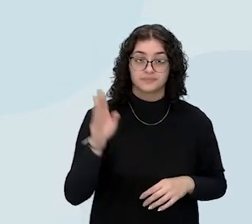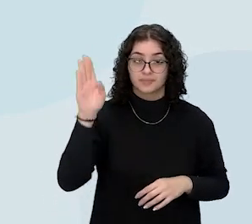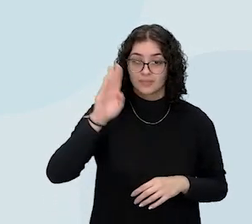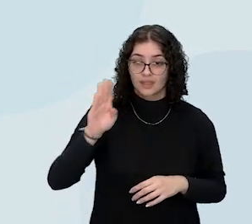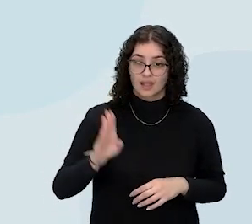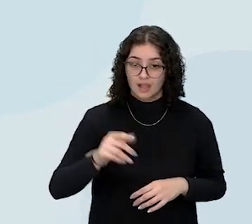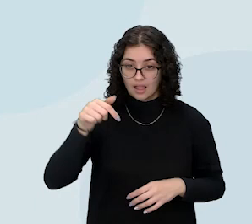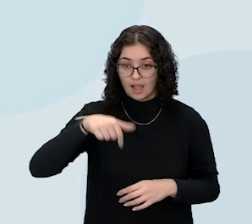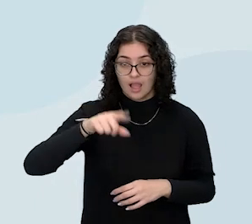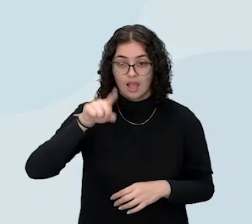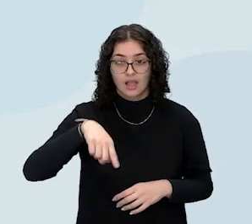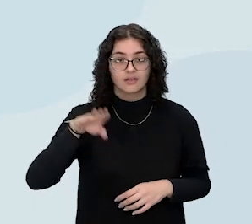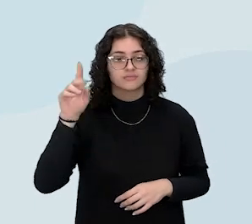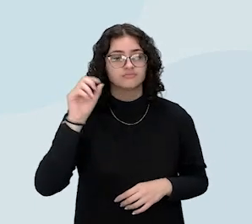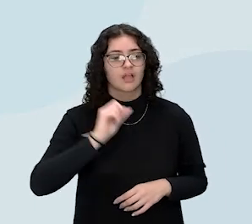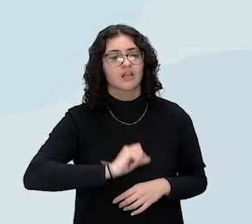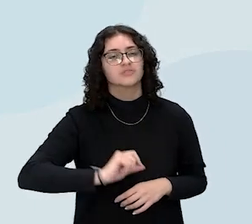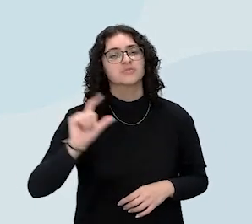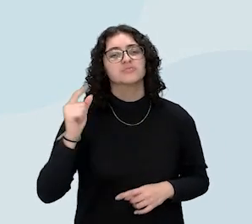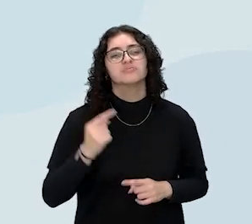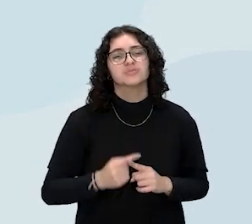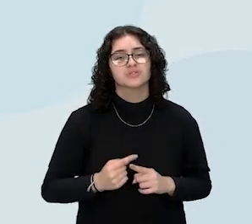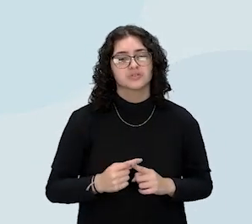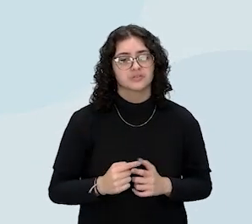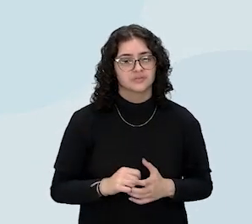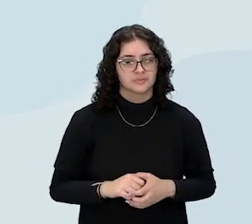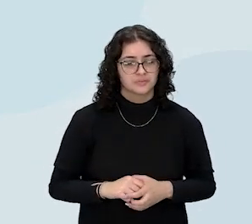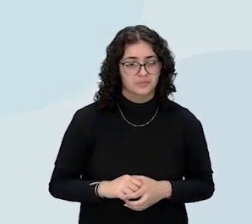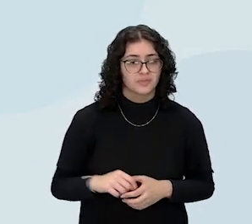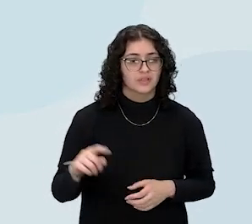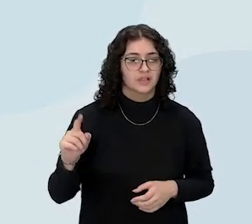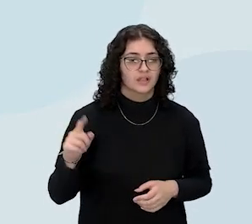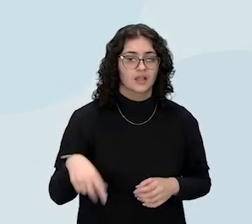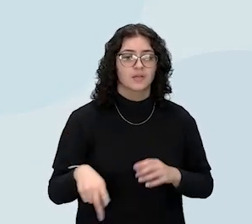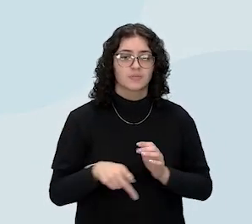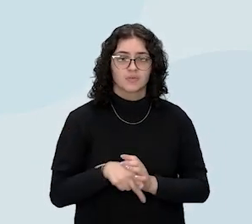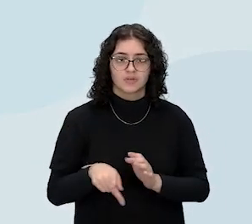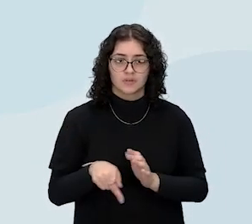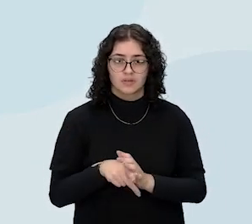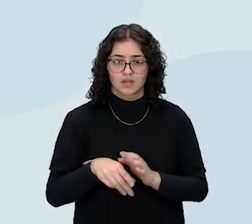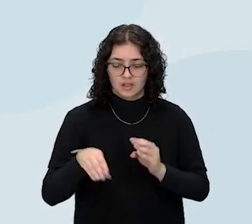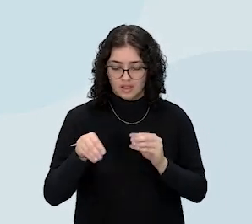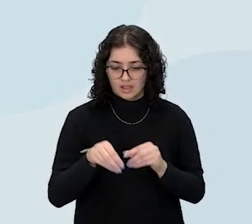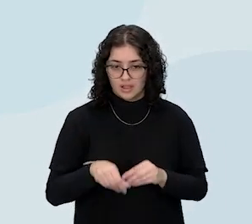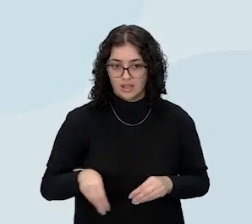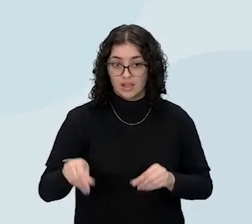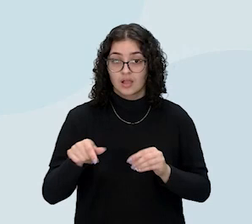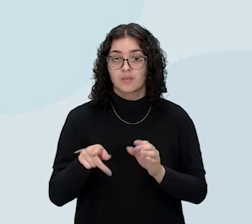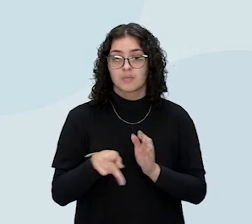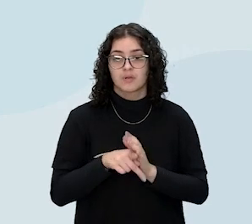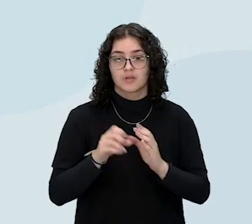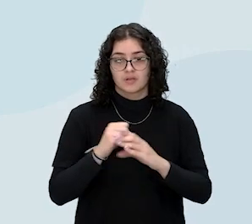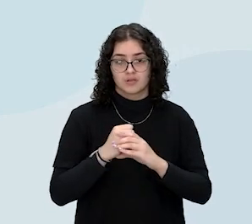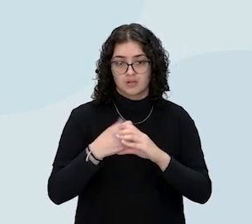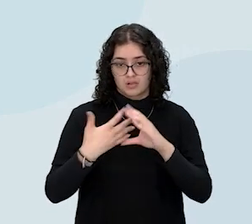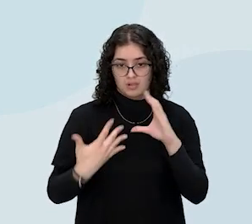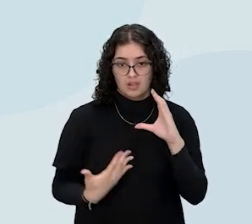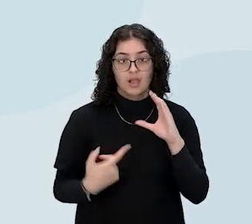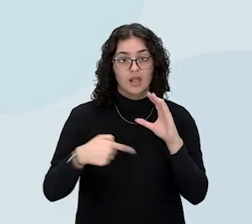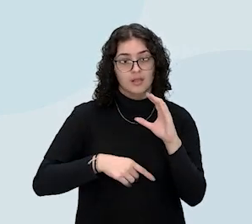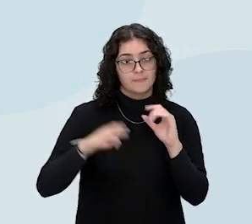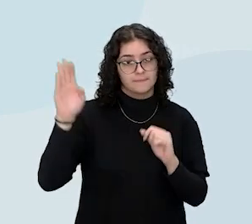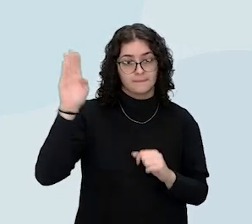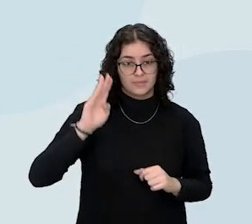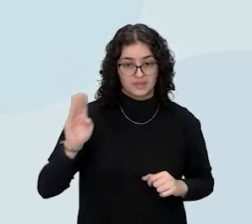Brasil é azul. E por que é azul? É o indicativo de solo ácido é uma característica do nosso solo aqui